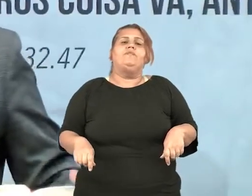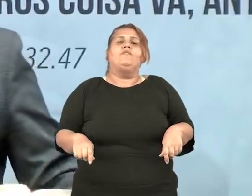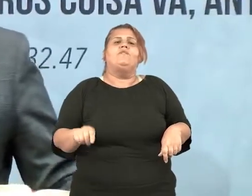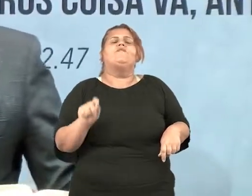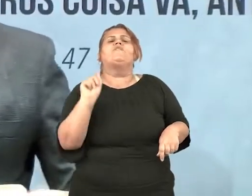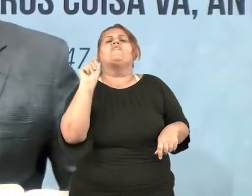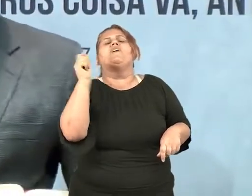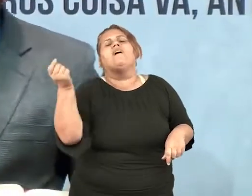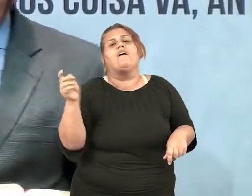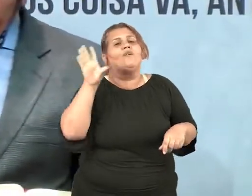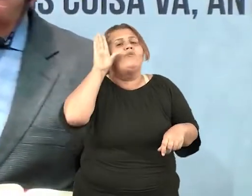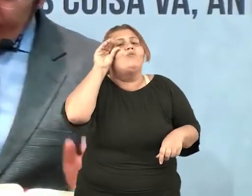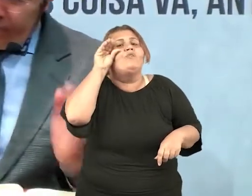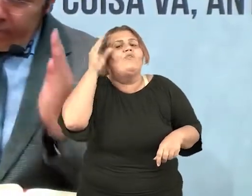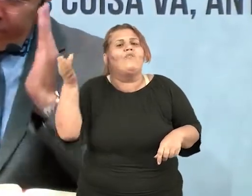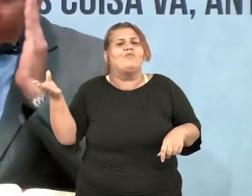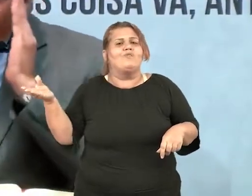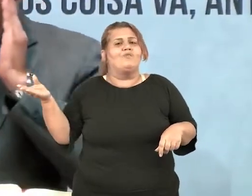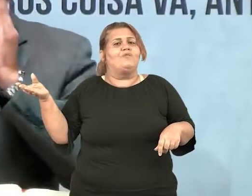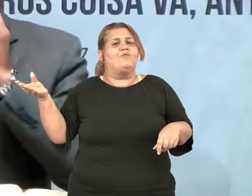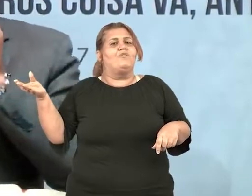O que é curioso